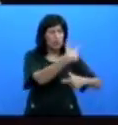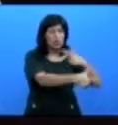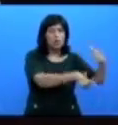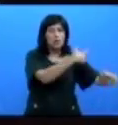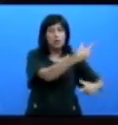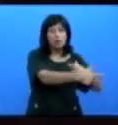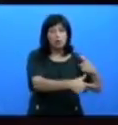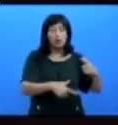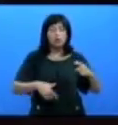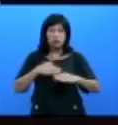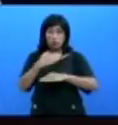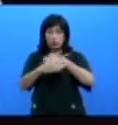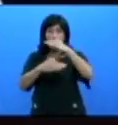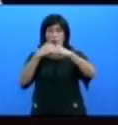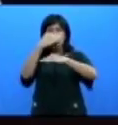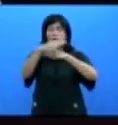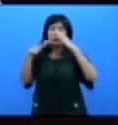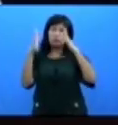lá no bairro para fazer